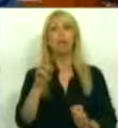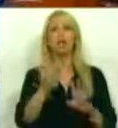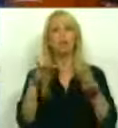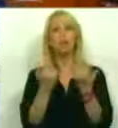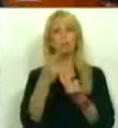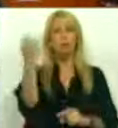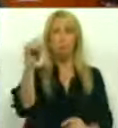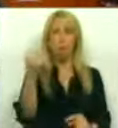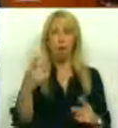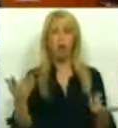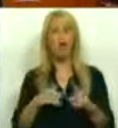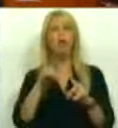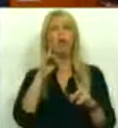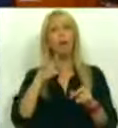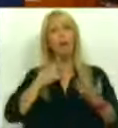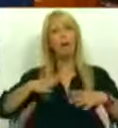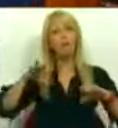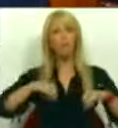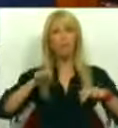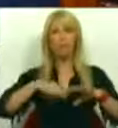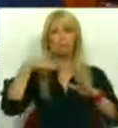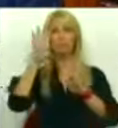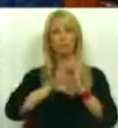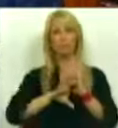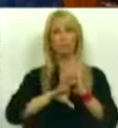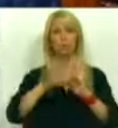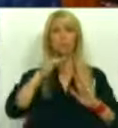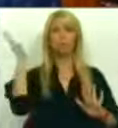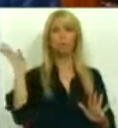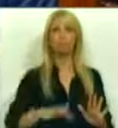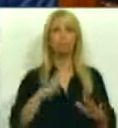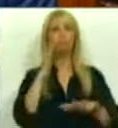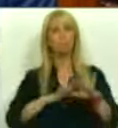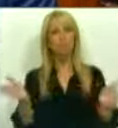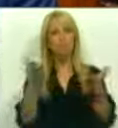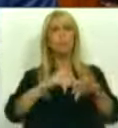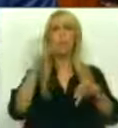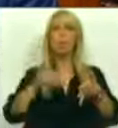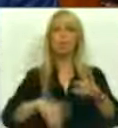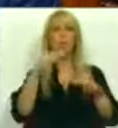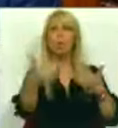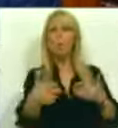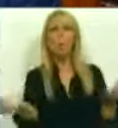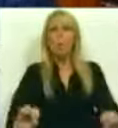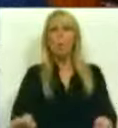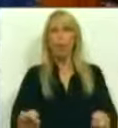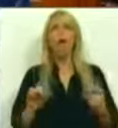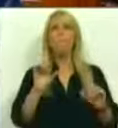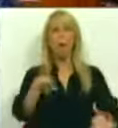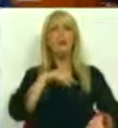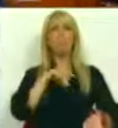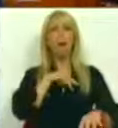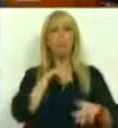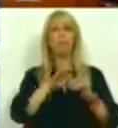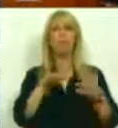a precariedade, prevê-se ainda um mecanismo de estímulo à contratação sem termo com a atribuição de um prémio de integração de